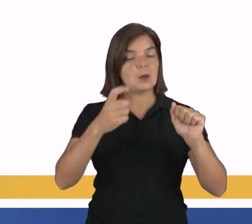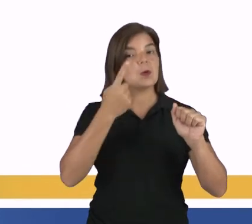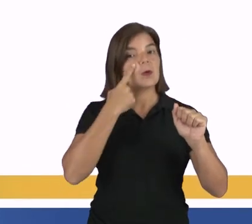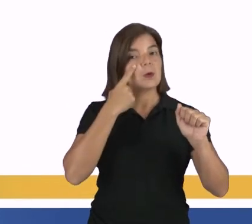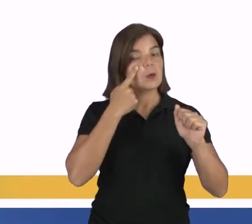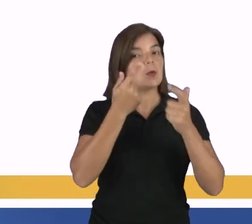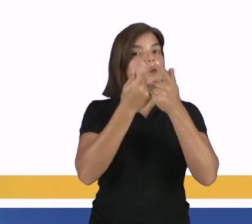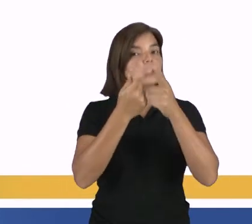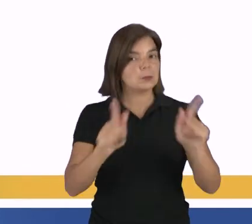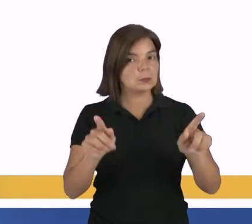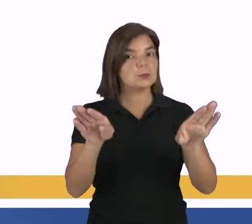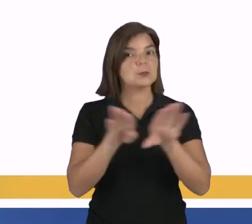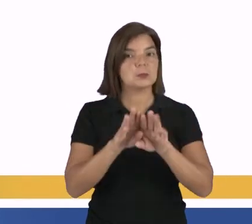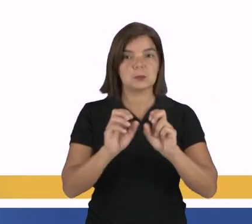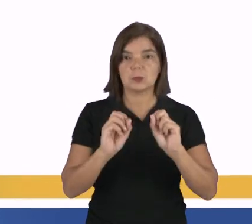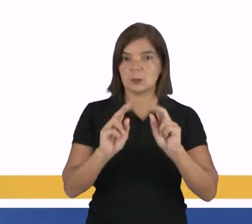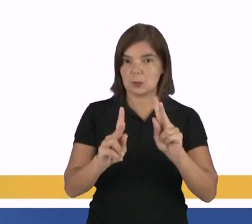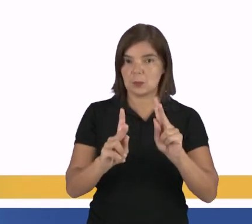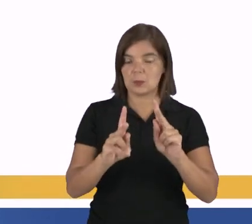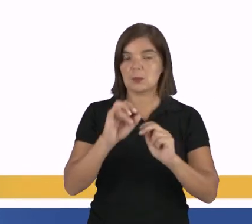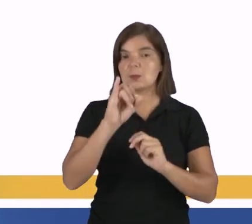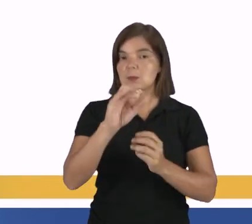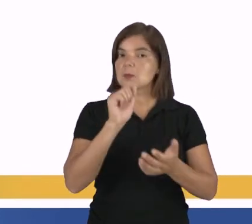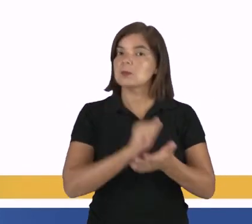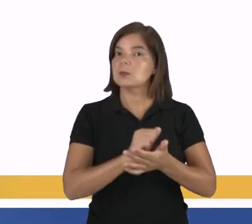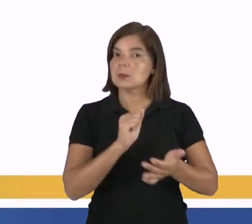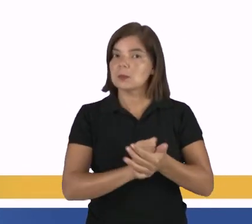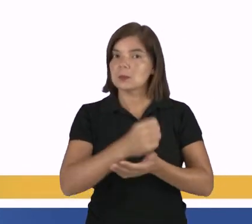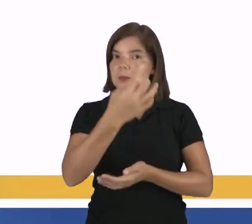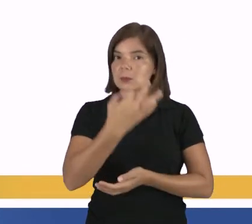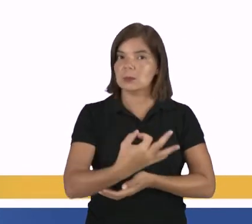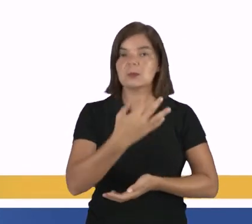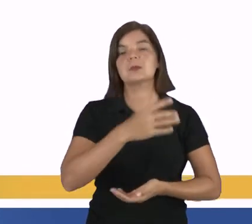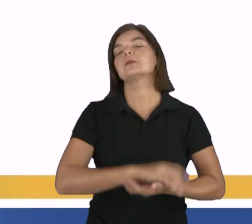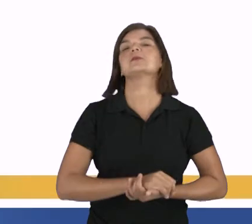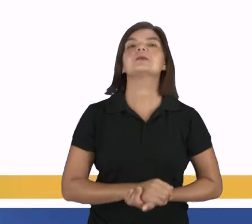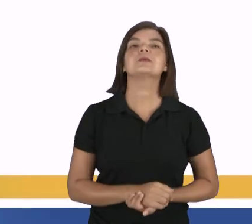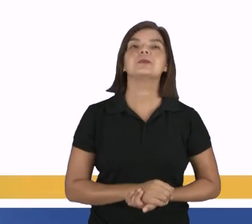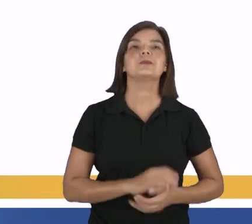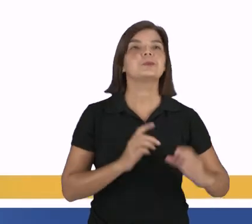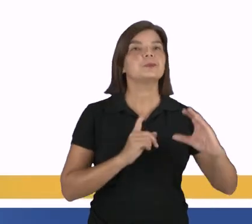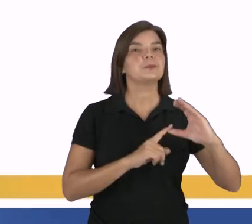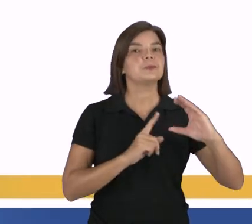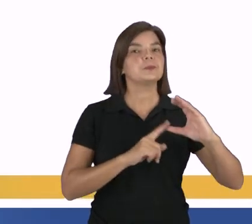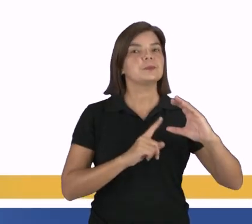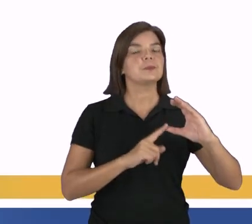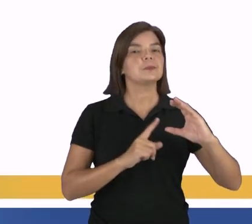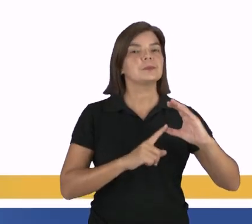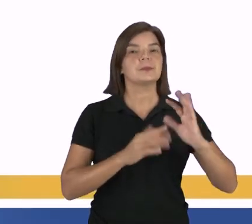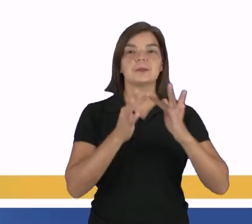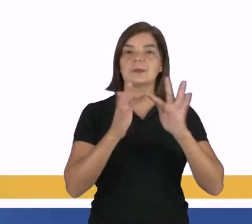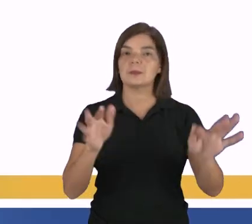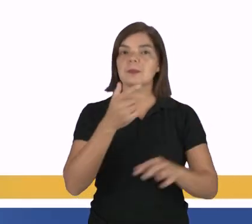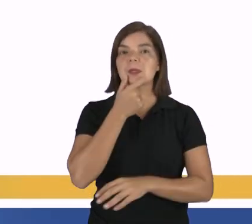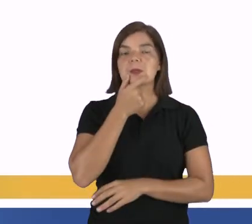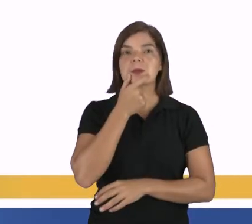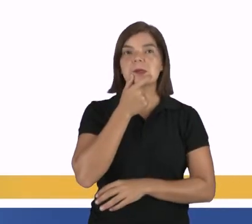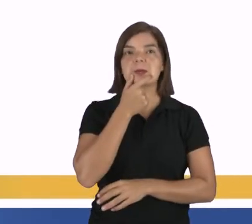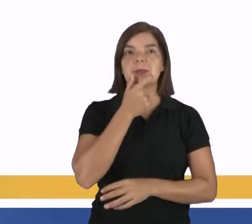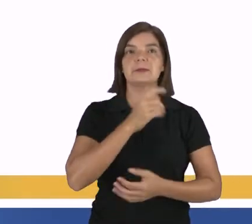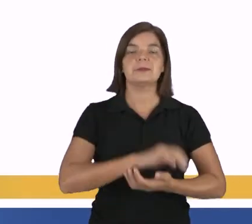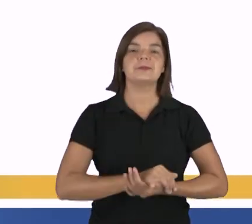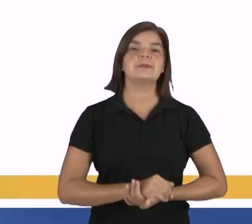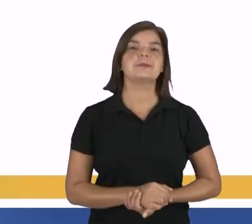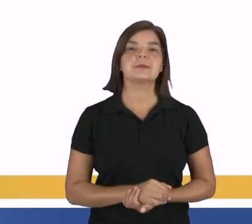forma gramatical, ok? Vê aí se a escrita está correta. Na letra C, it takes 5 minutes